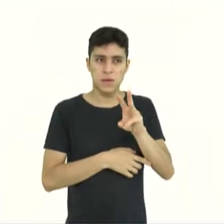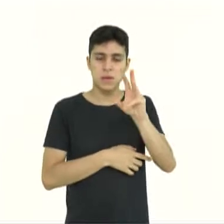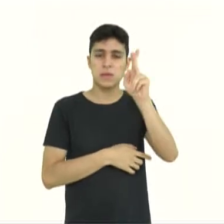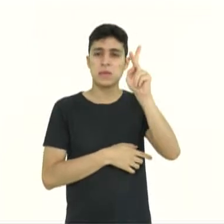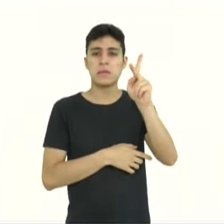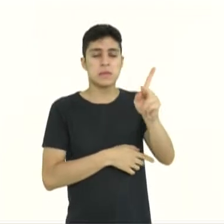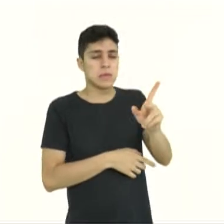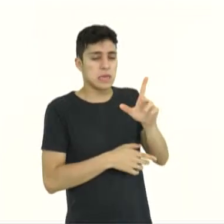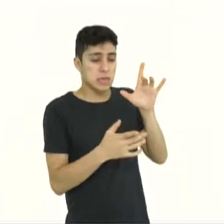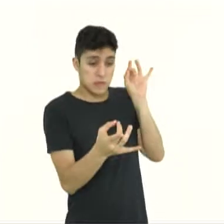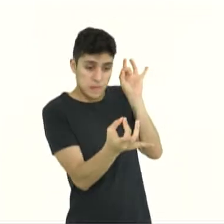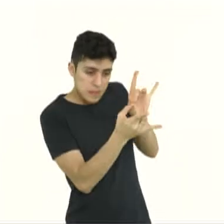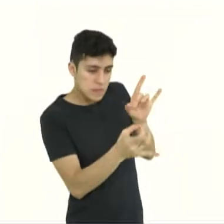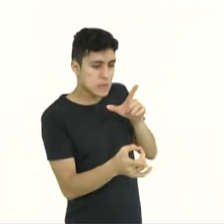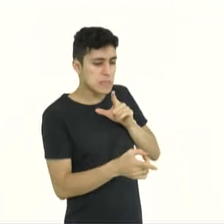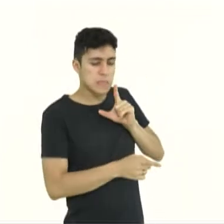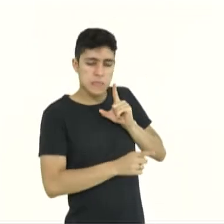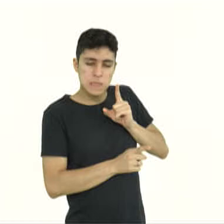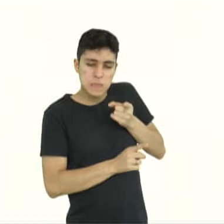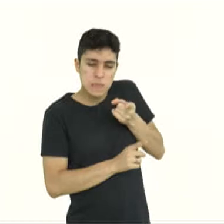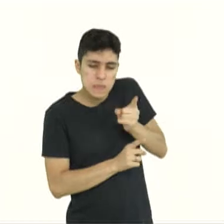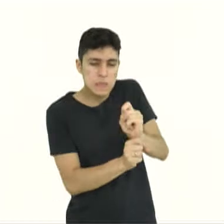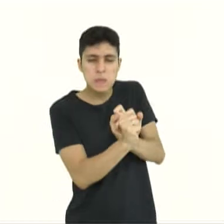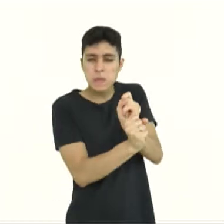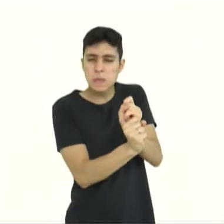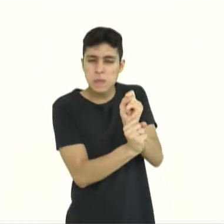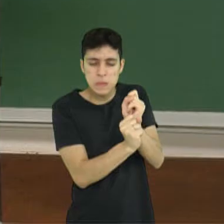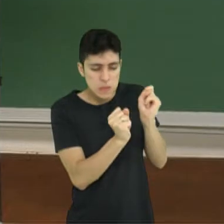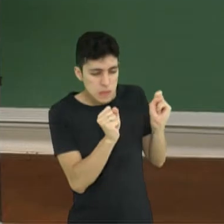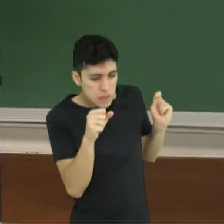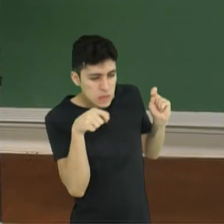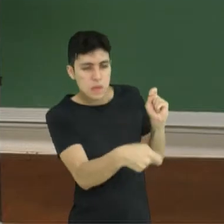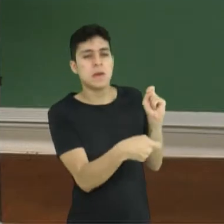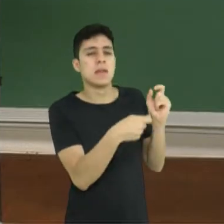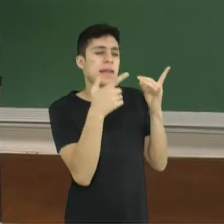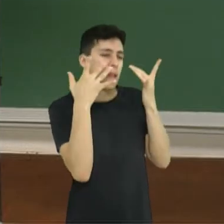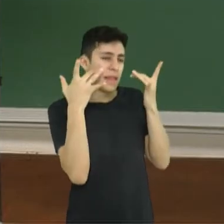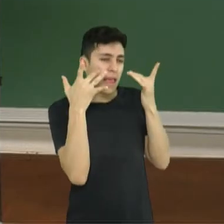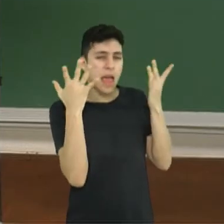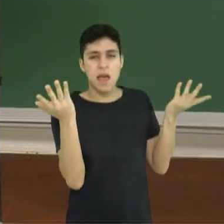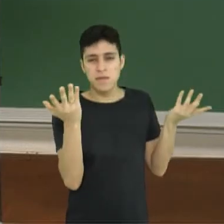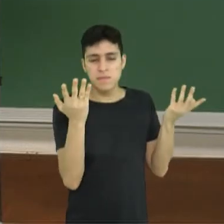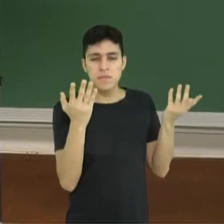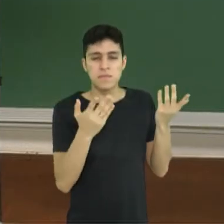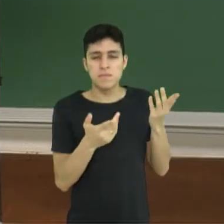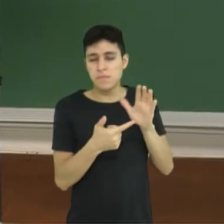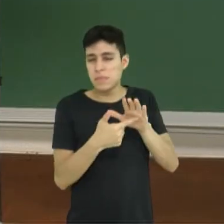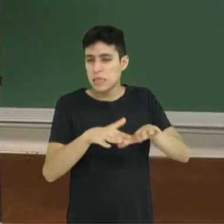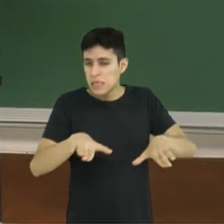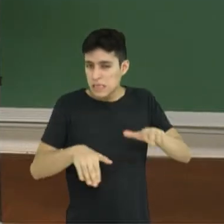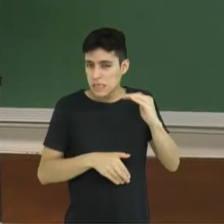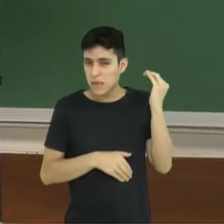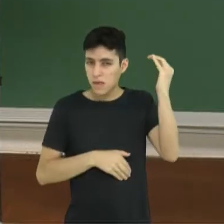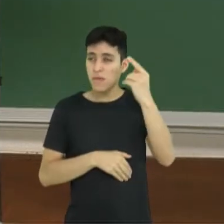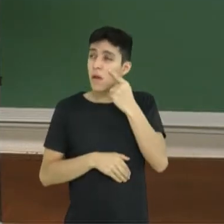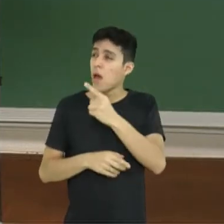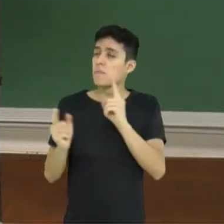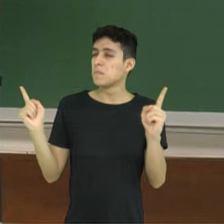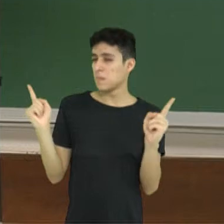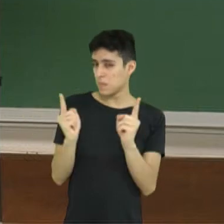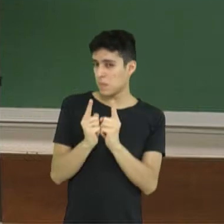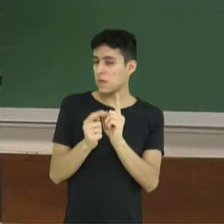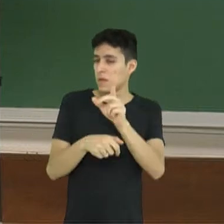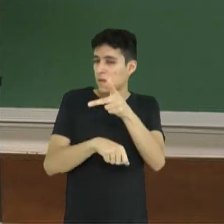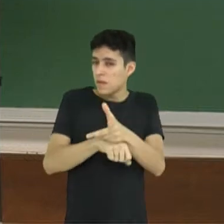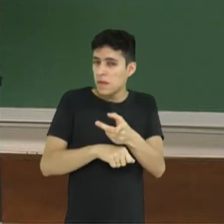milenar do teatro de sombras, forma de animação para adultos e crianças. Eu vou passar um videozinho bem pequenininho, né, dos irmãos Zulu,